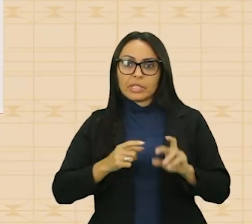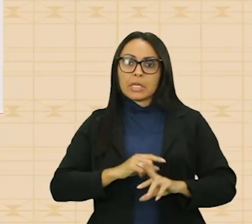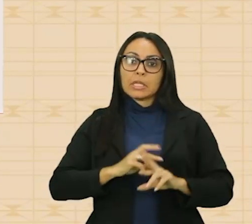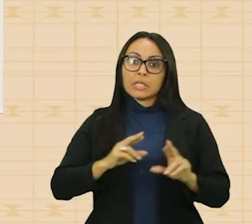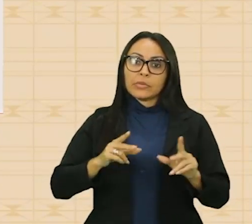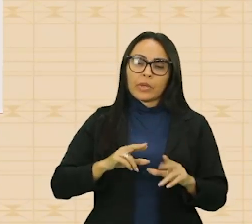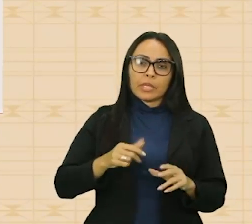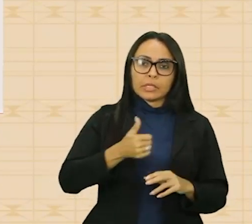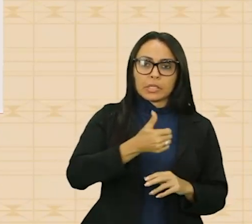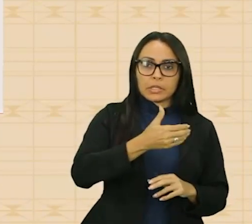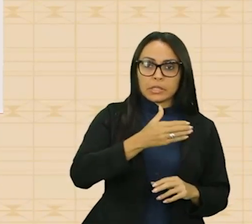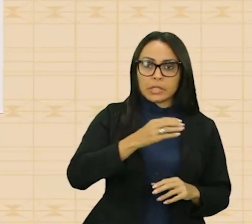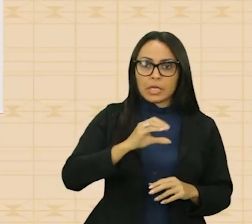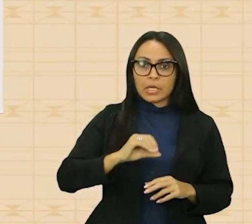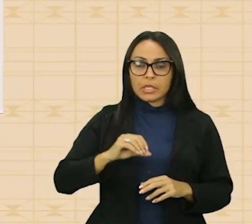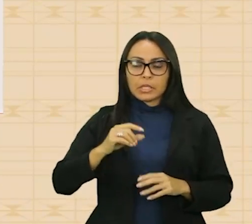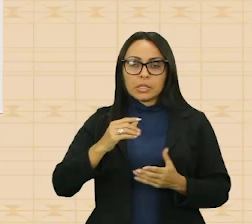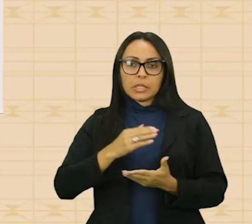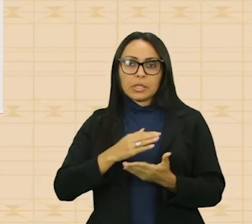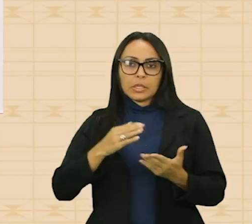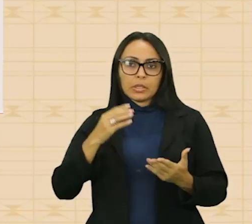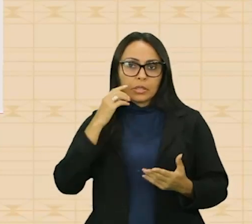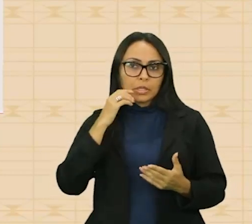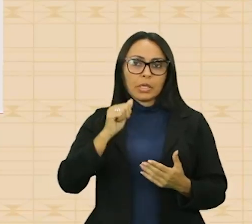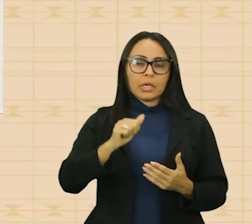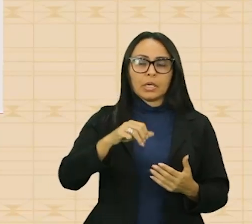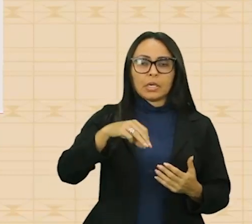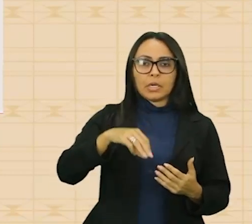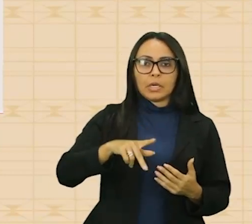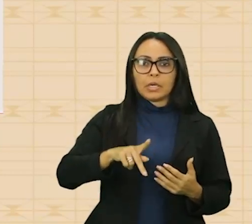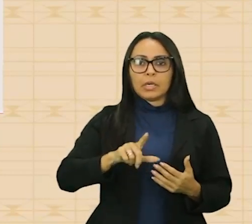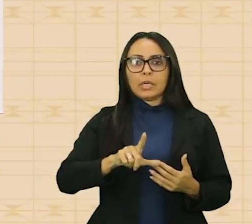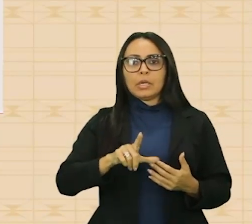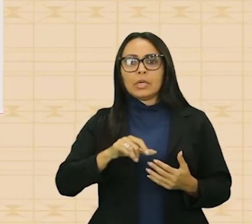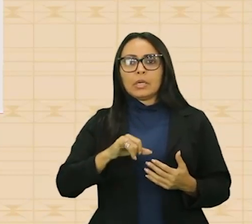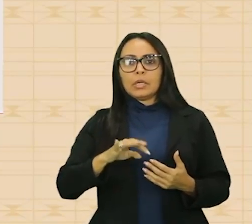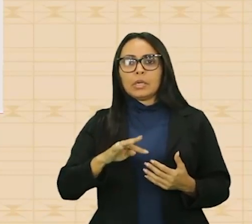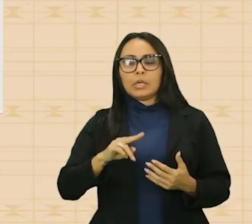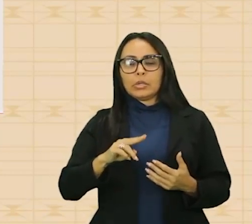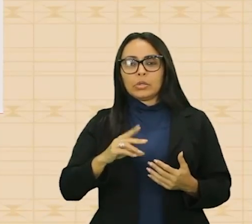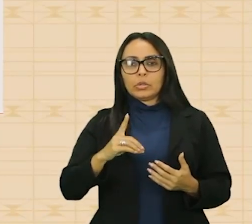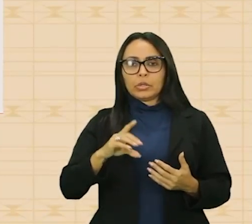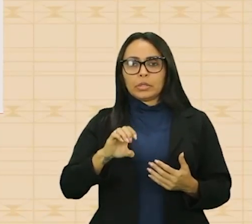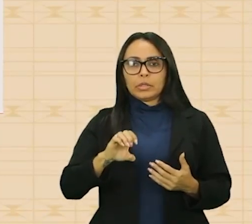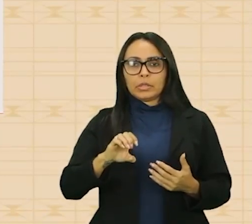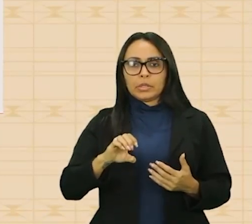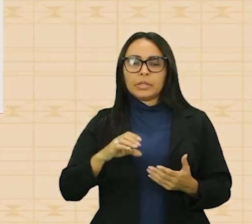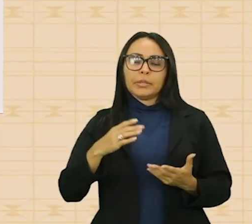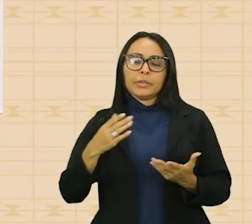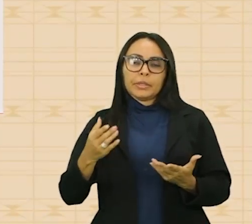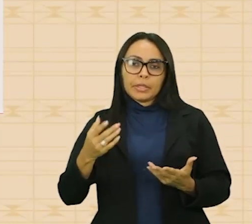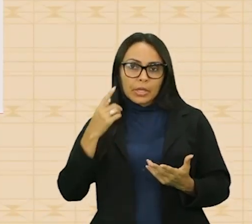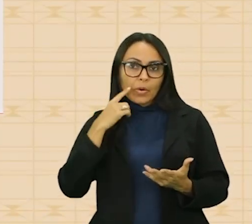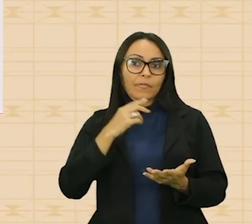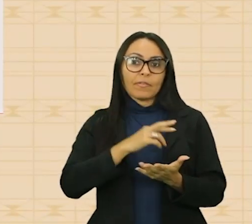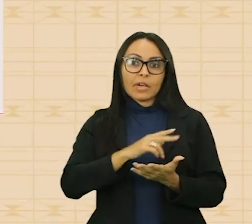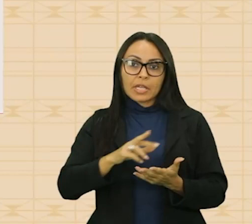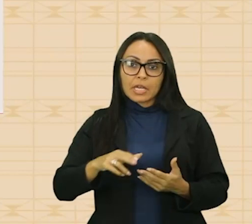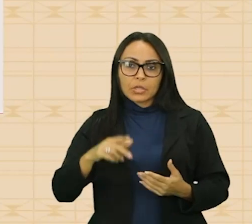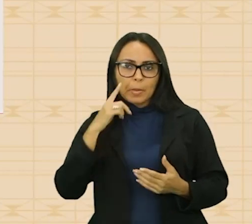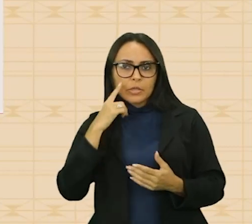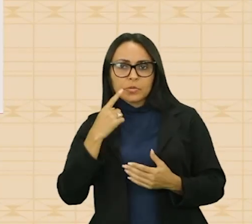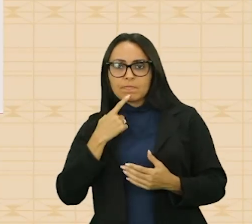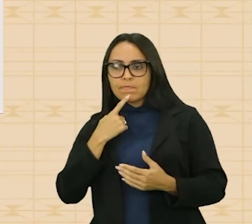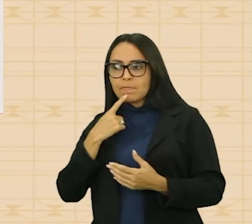de 10 graus é o que a gente chama de amplitude térmica, ou seja, é uma variação. Perceba que quanto mais perto do